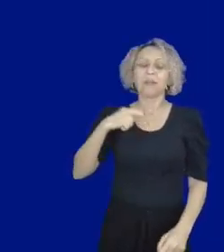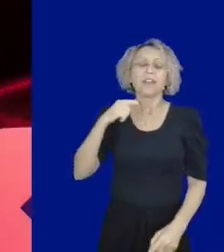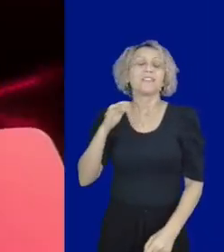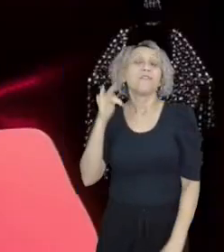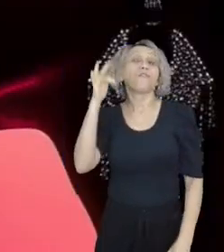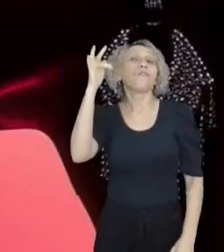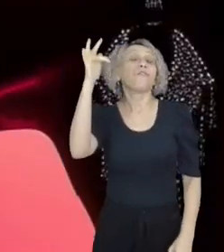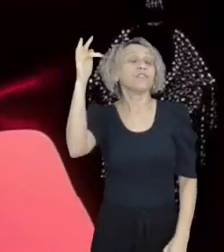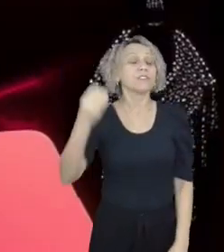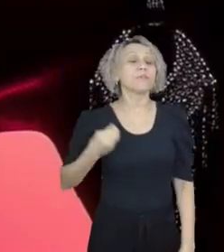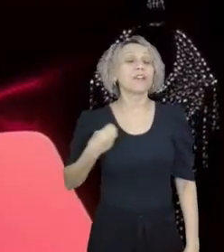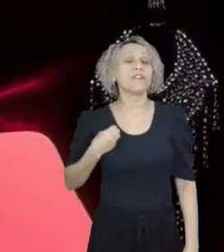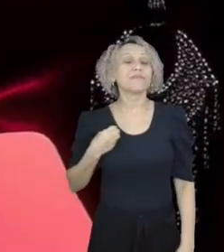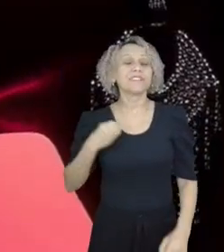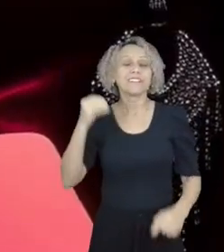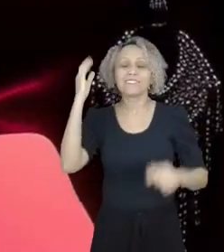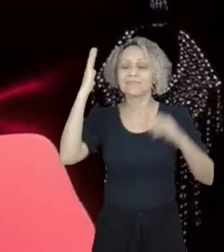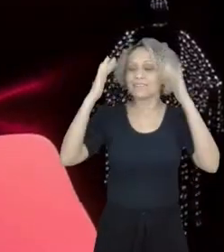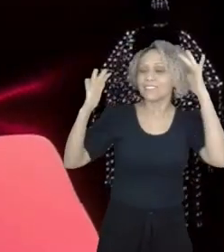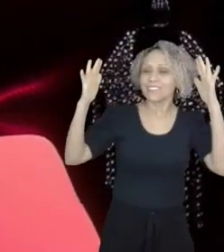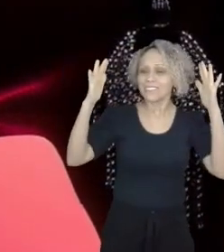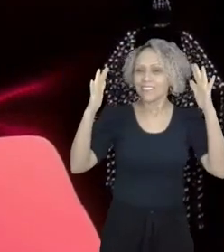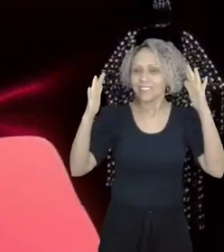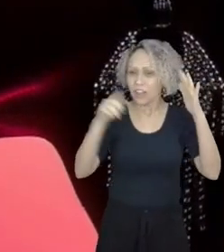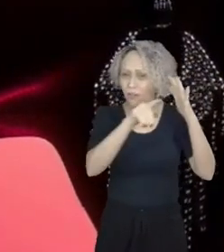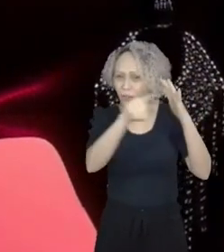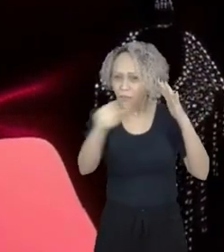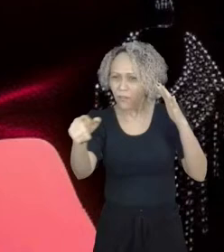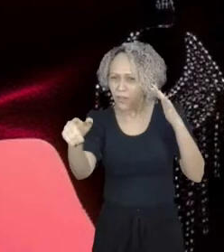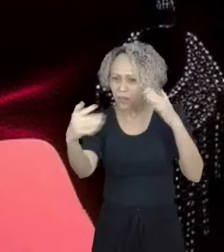Não vão mais conseguir me anular, me calar.